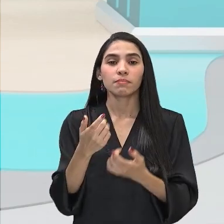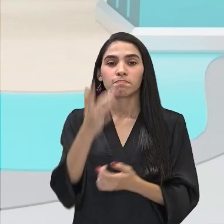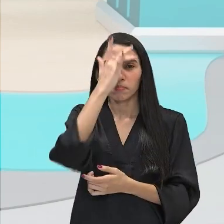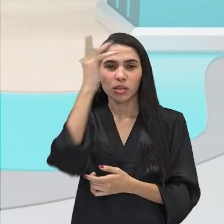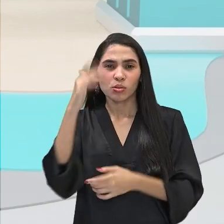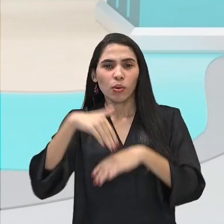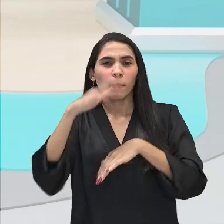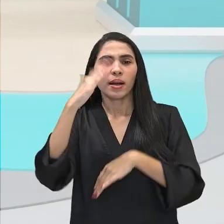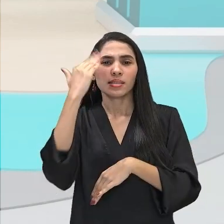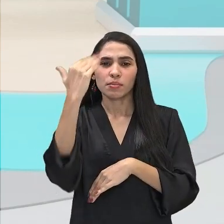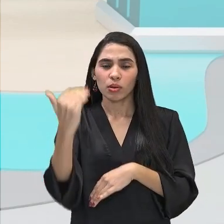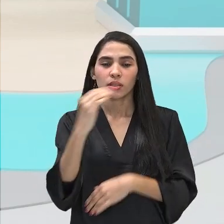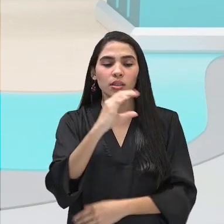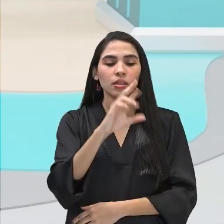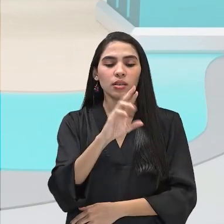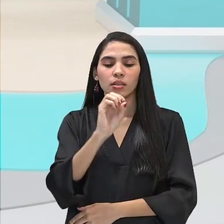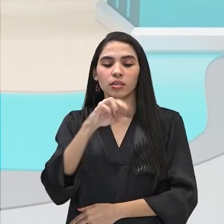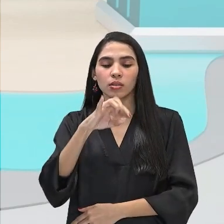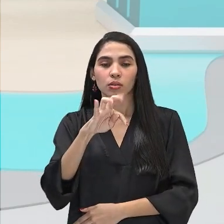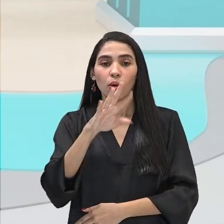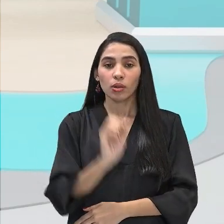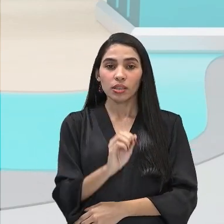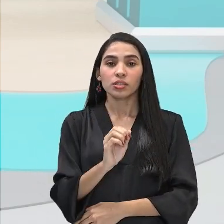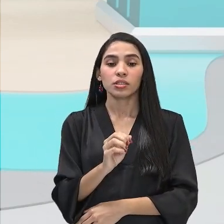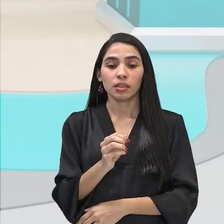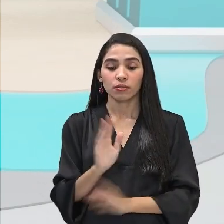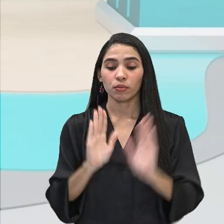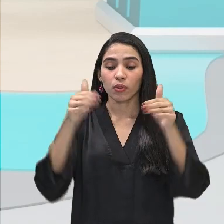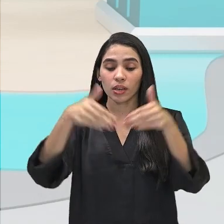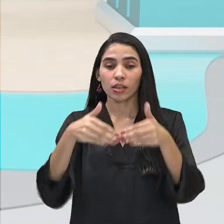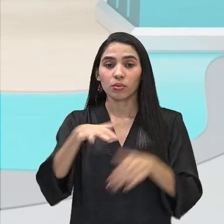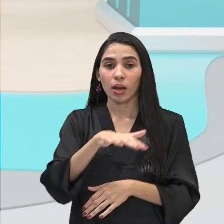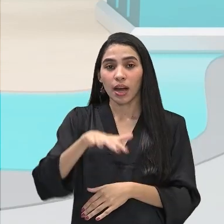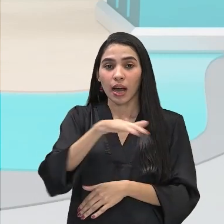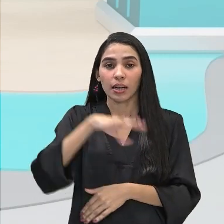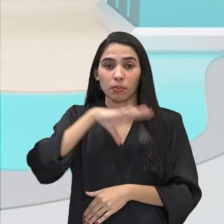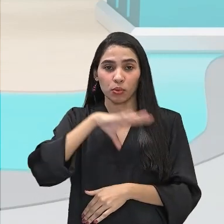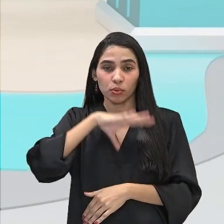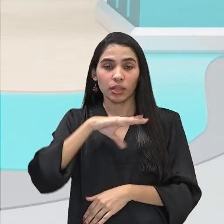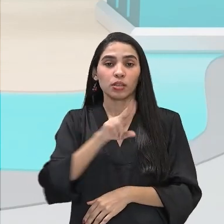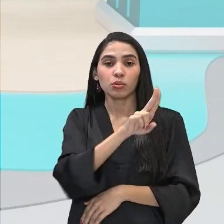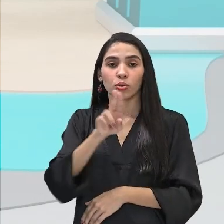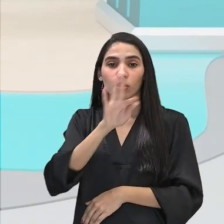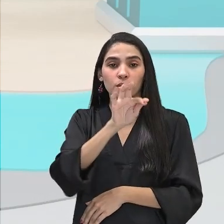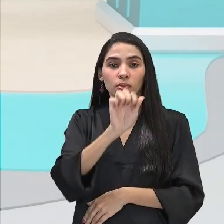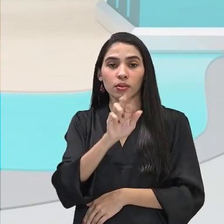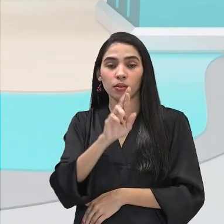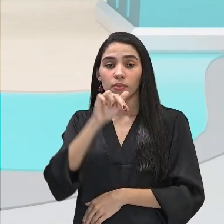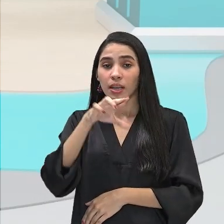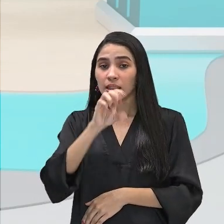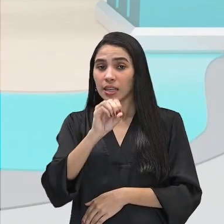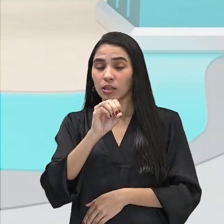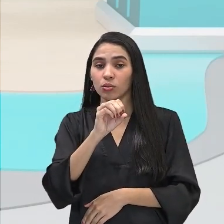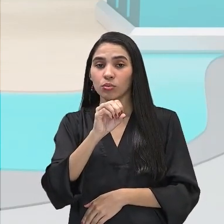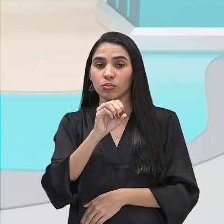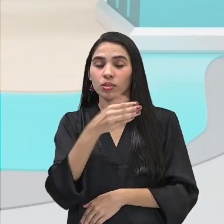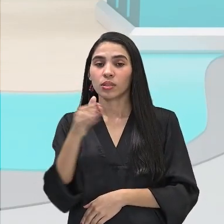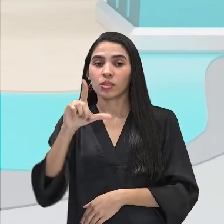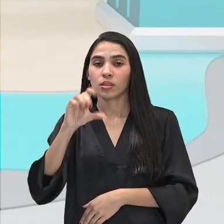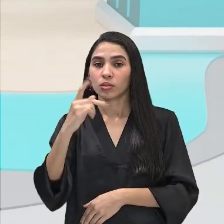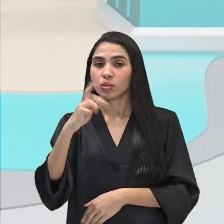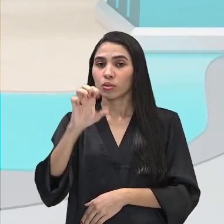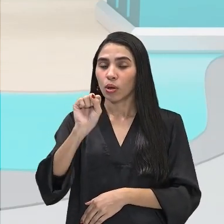mais importantes da língua portuguesa, e também um dos primeiros, chamava-se Fernão Lopes. E ele escrevia os